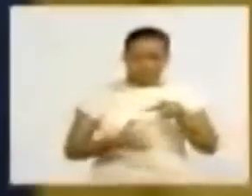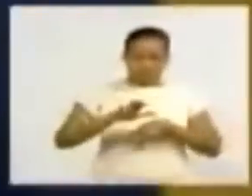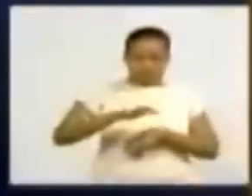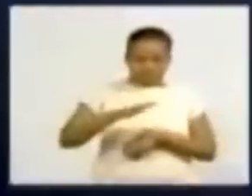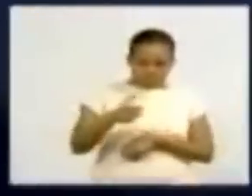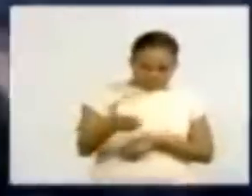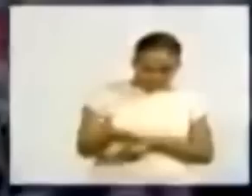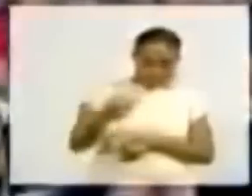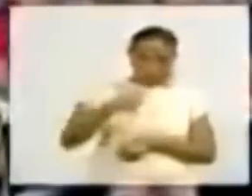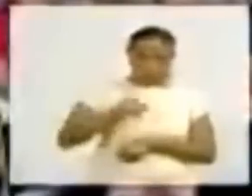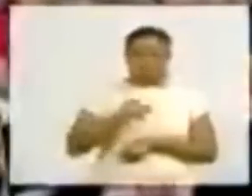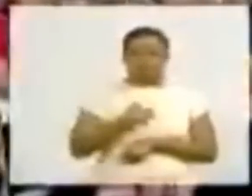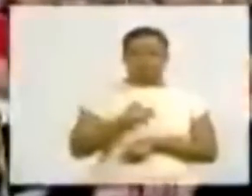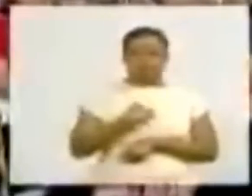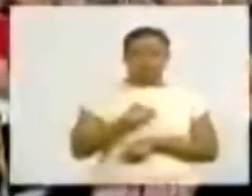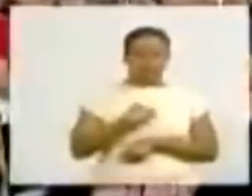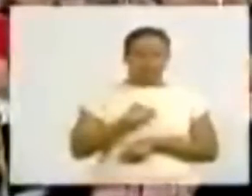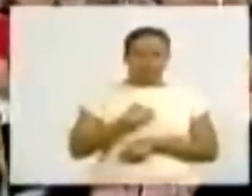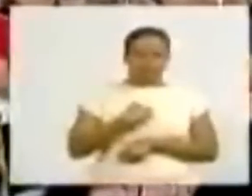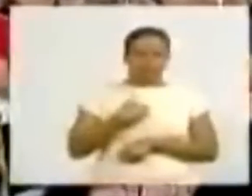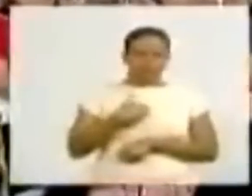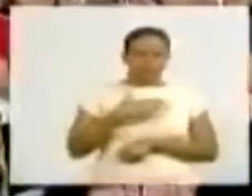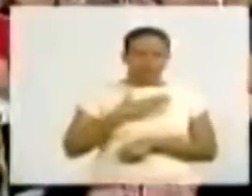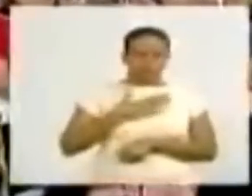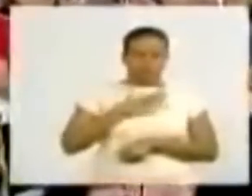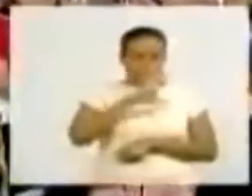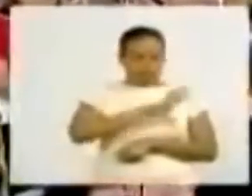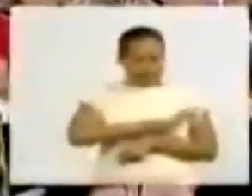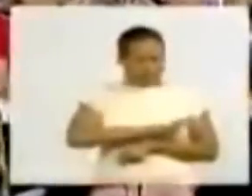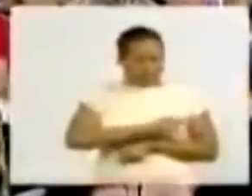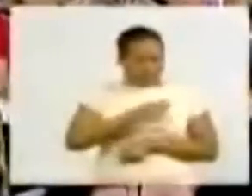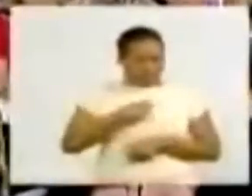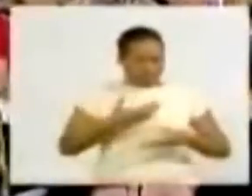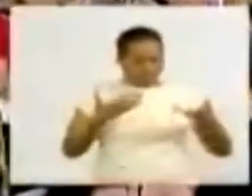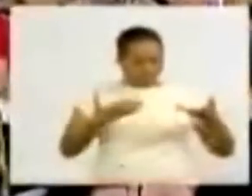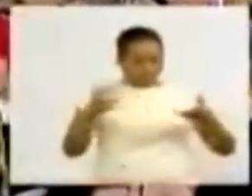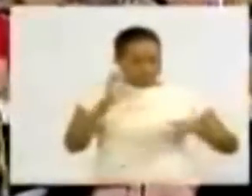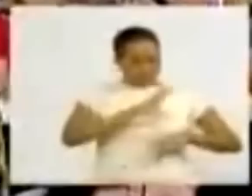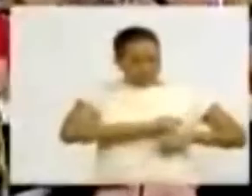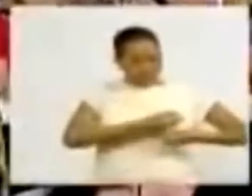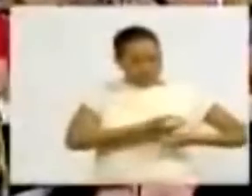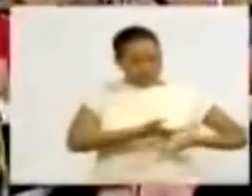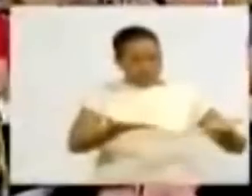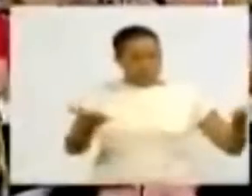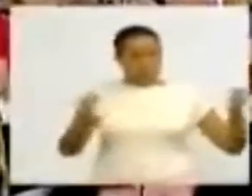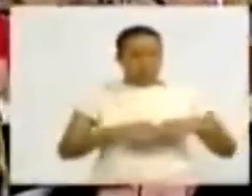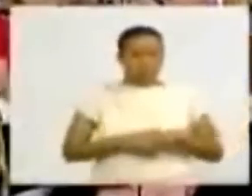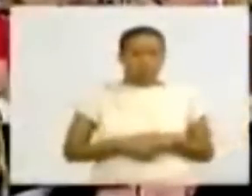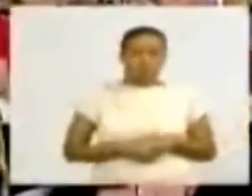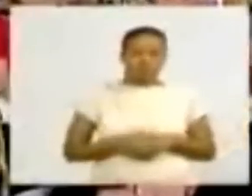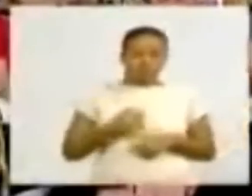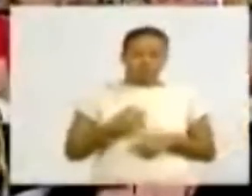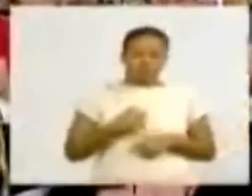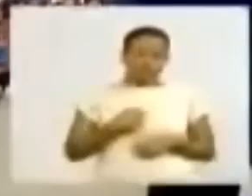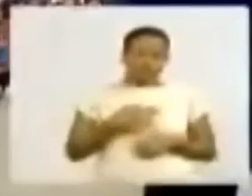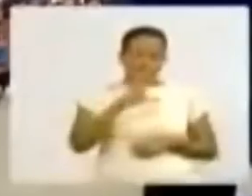Quando eu, na experiência limitada do meu amor, me disponho a ser um lugar onde você possa encontrar o